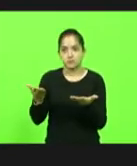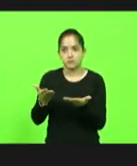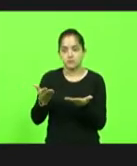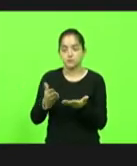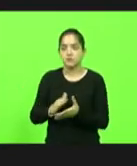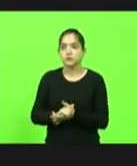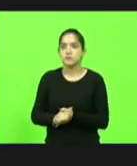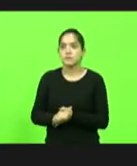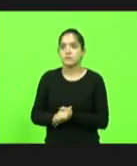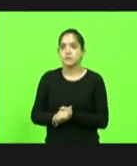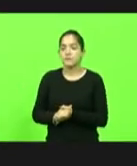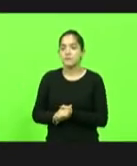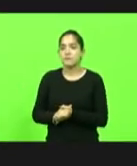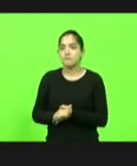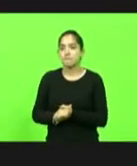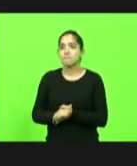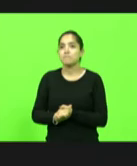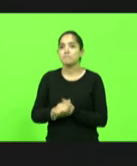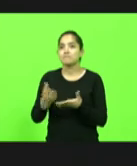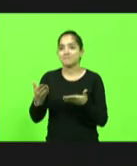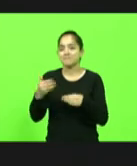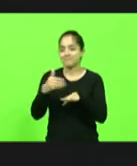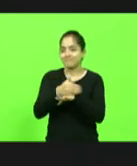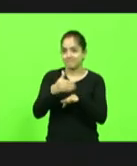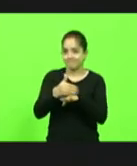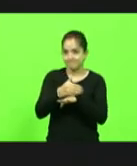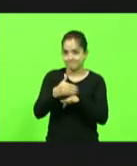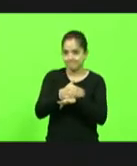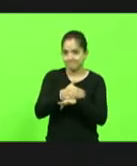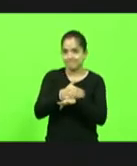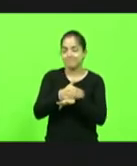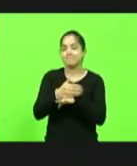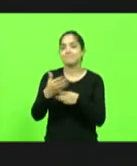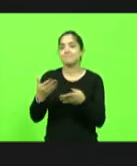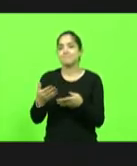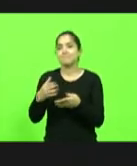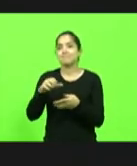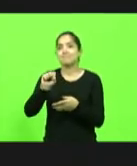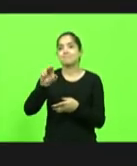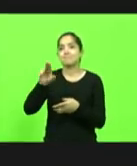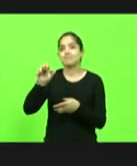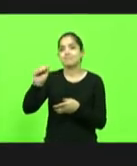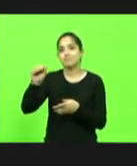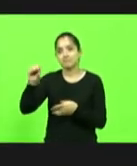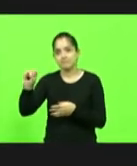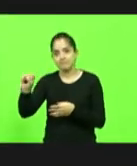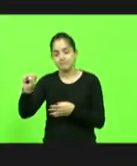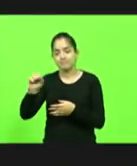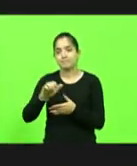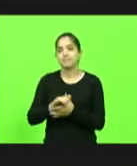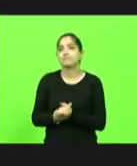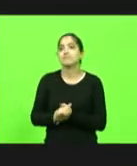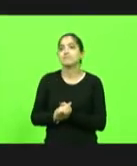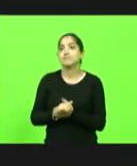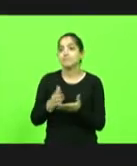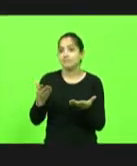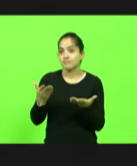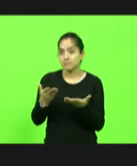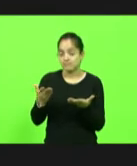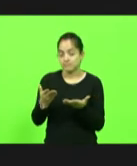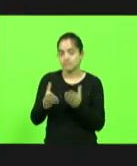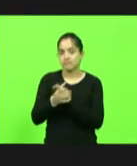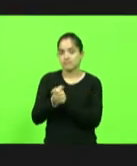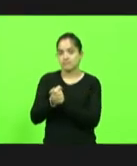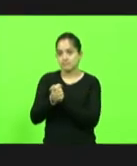que são os usuários do Sistema Único de Assistência Social, assim como